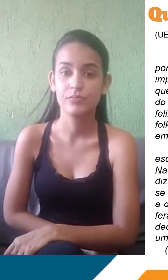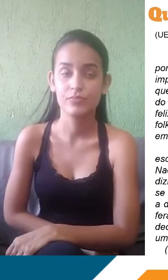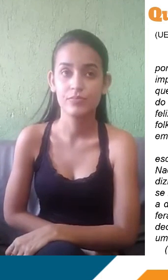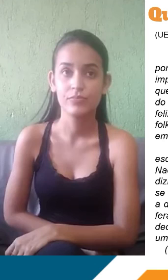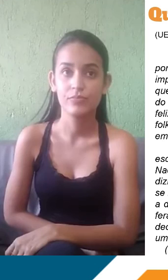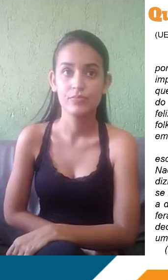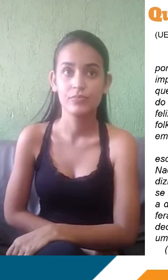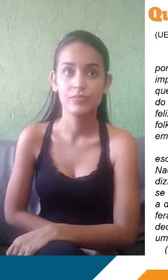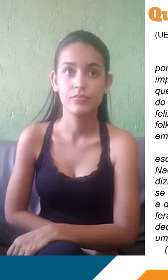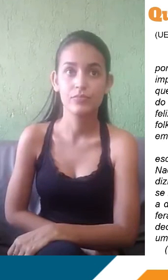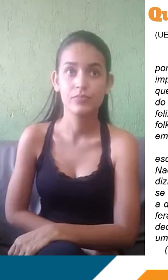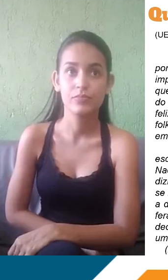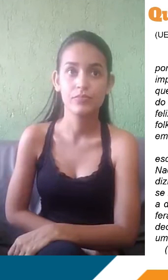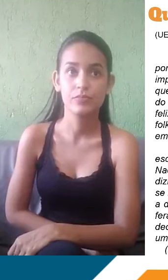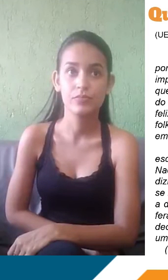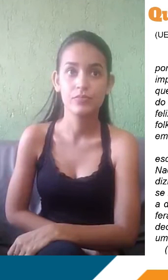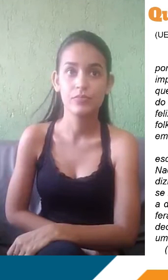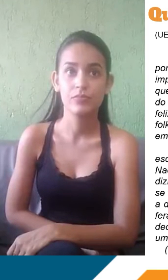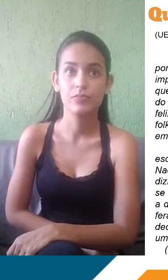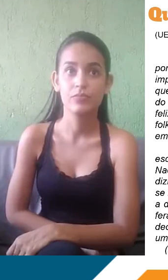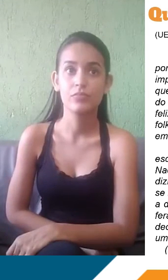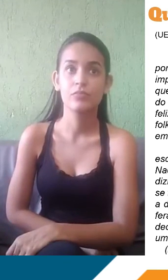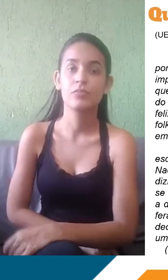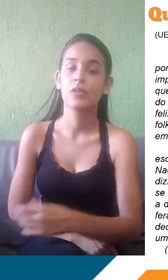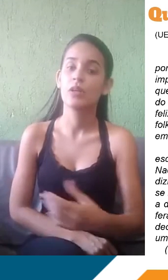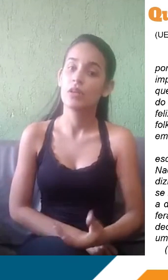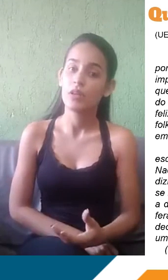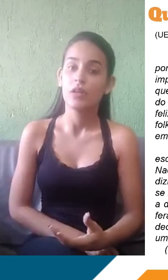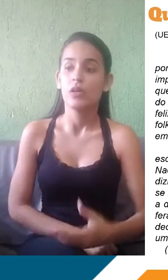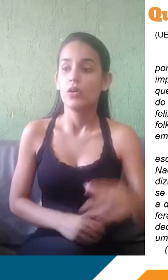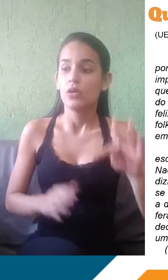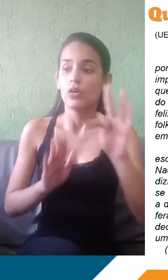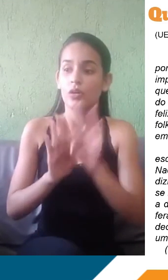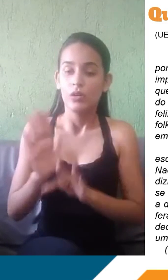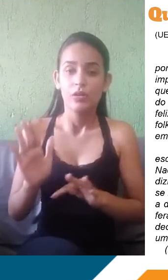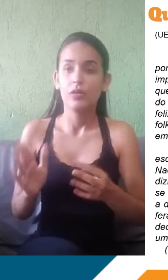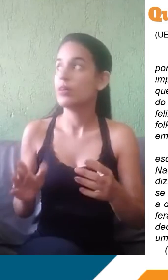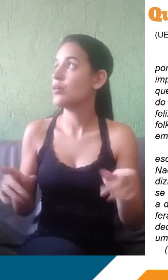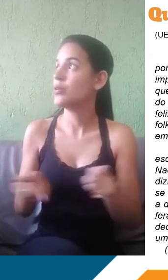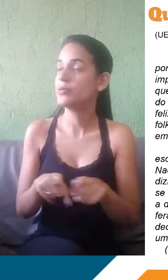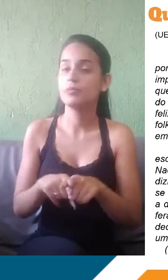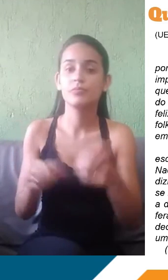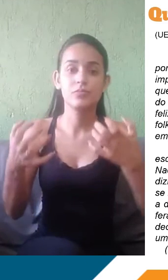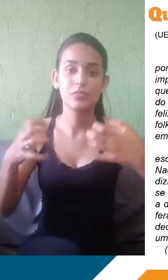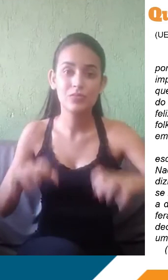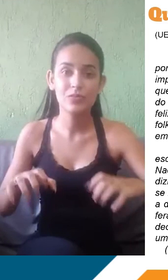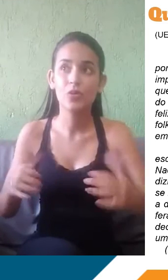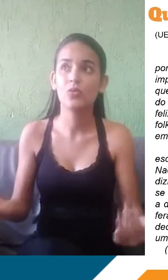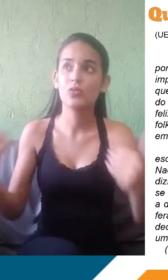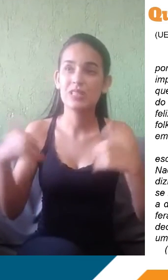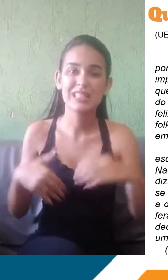do narrador não é confrontar um elemento conhecido com outro contrário, contraditório, para dali